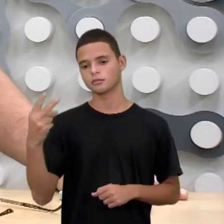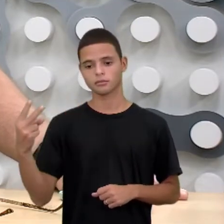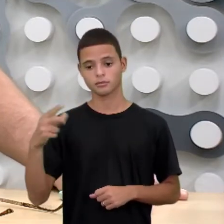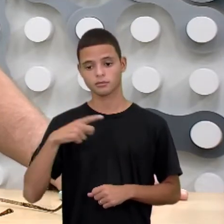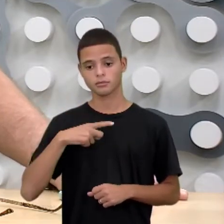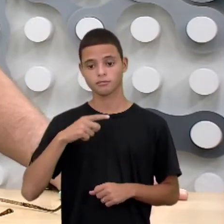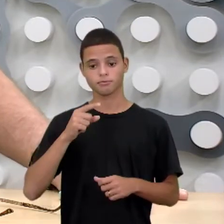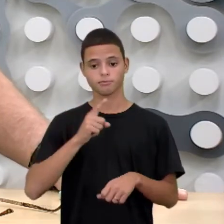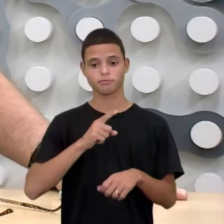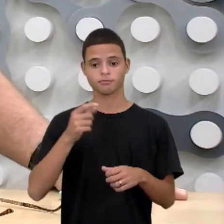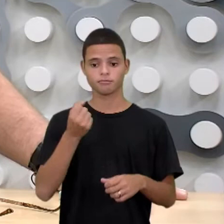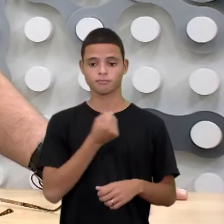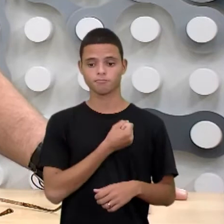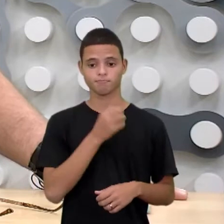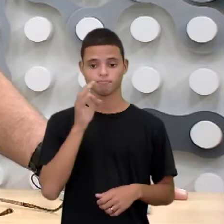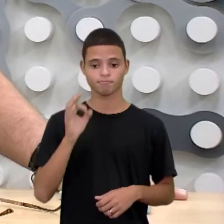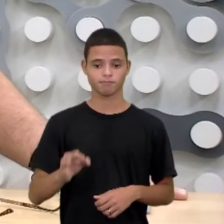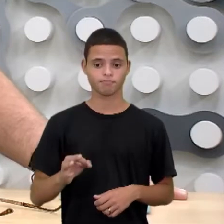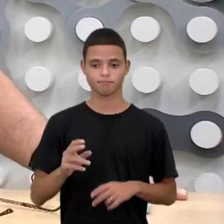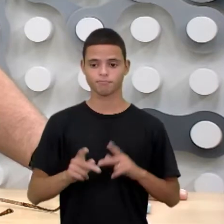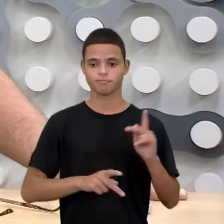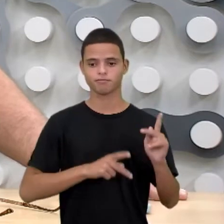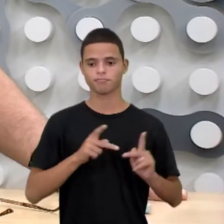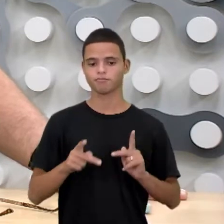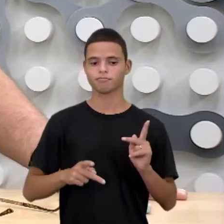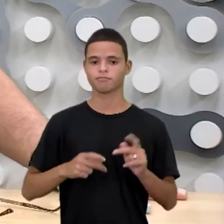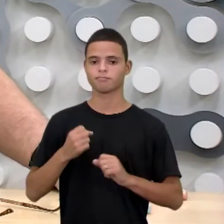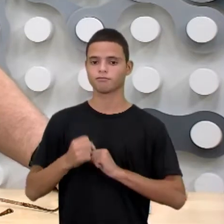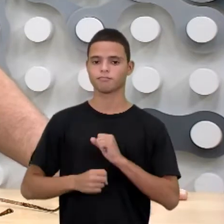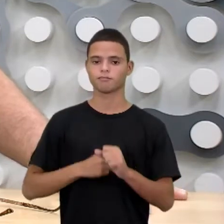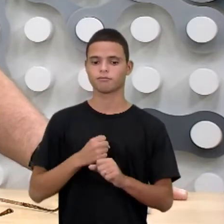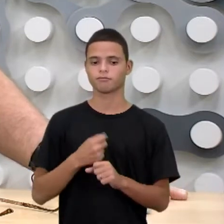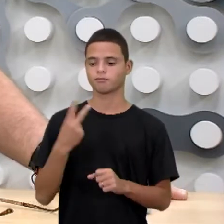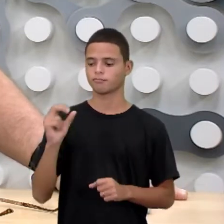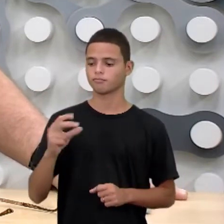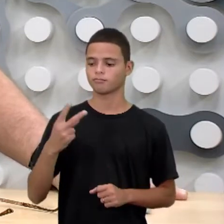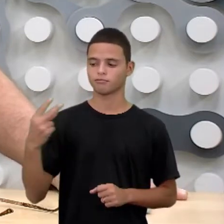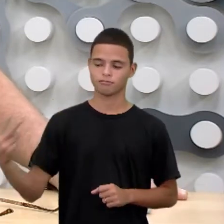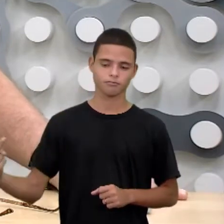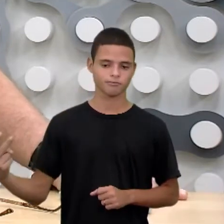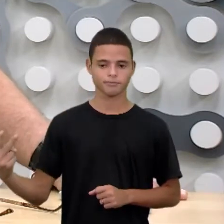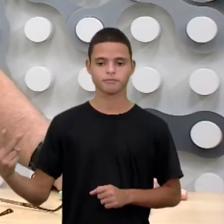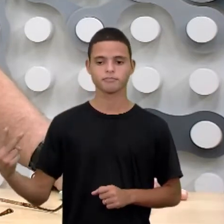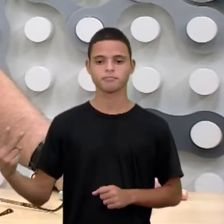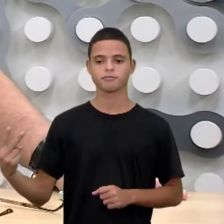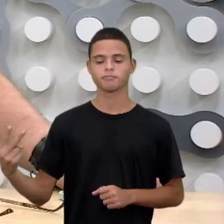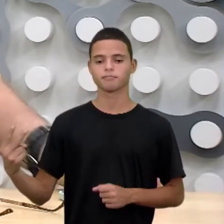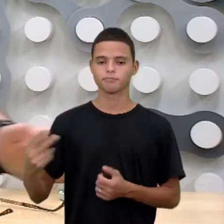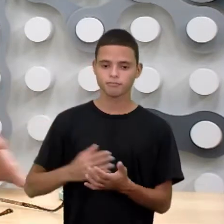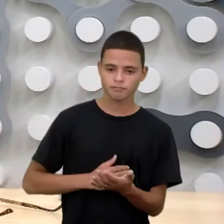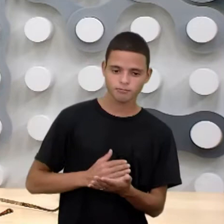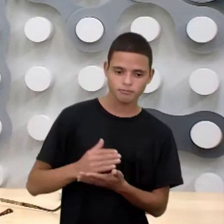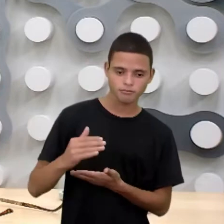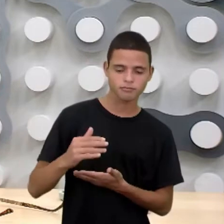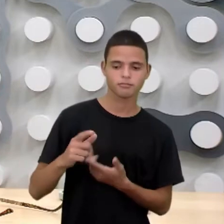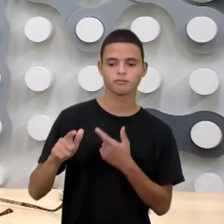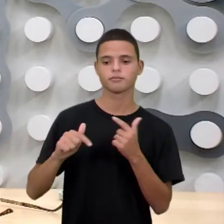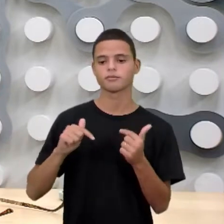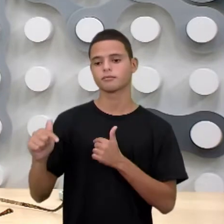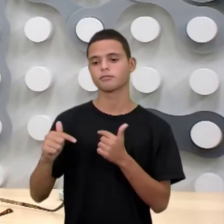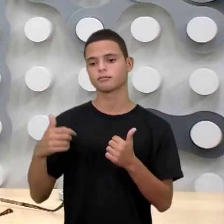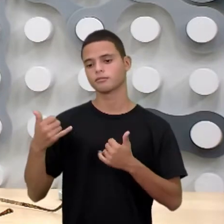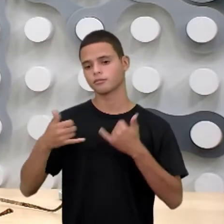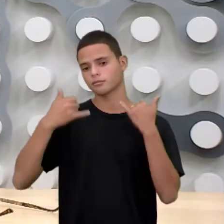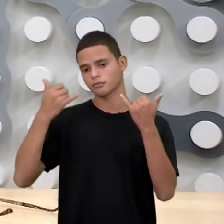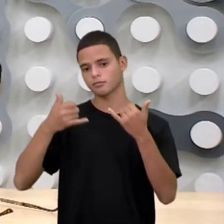né, da população naquele ano, né, que é nesse ano de 2022. Então, quando a gente começar a trabalhar com os